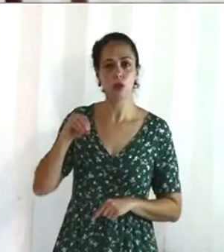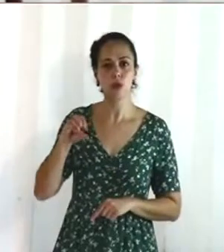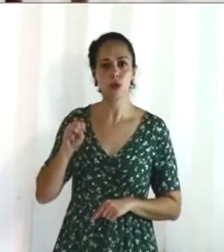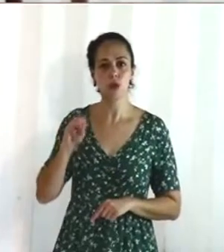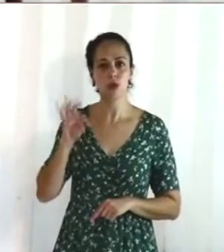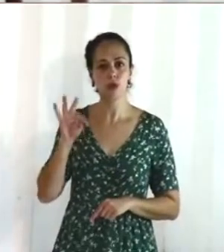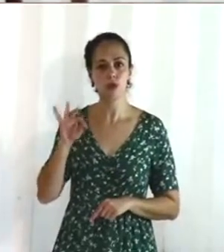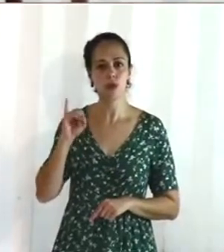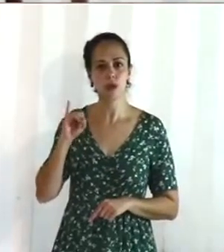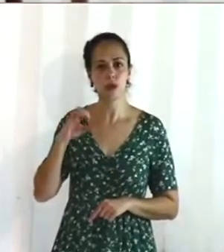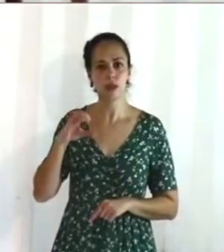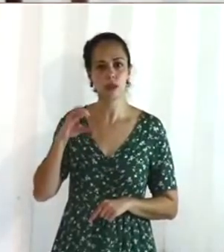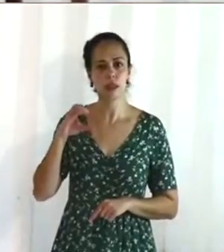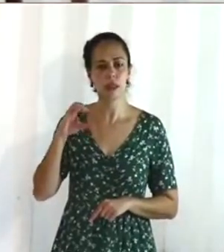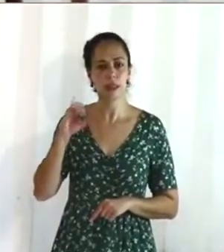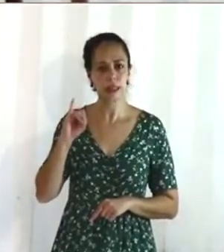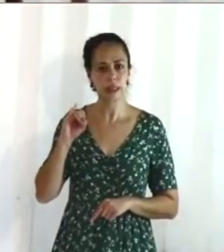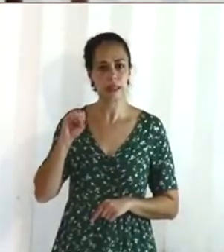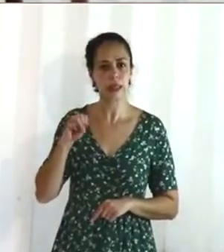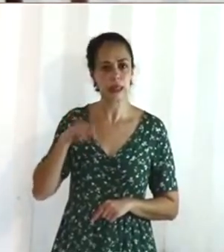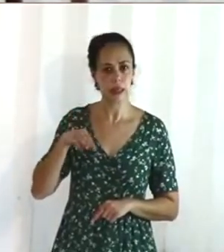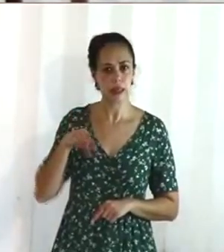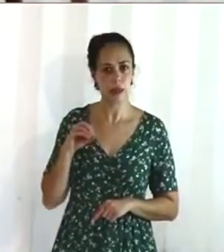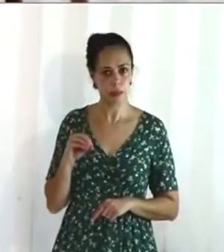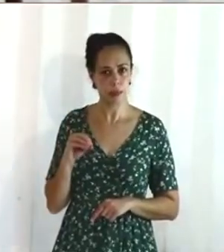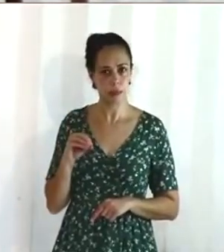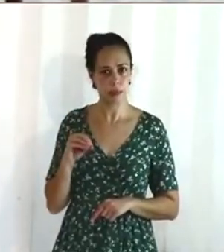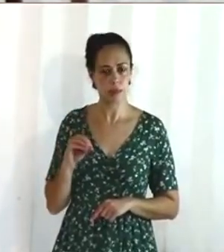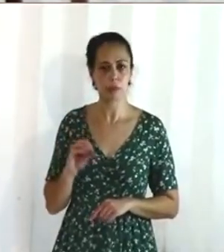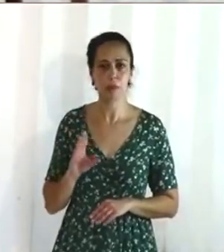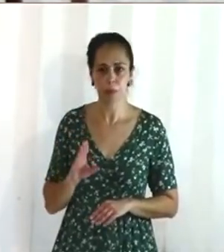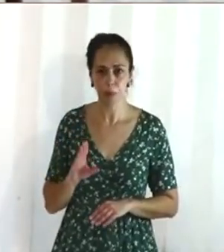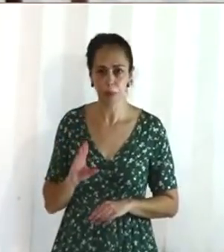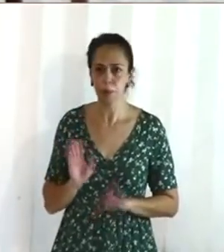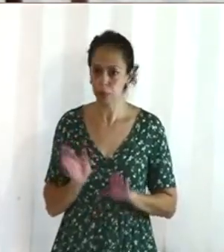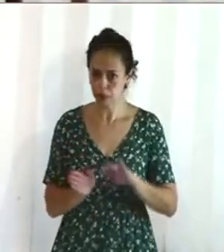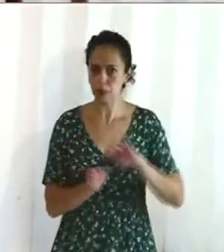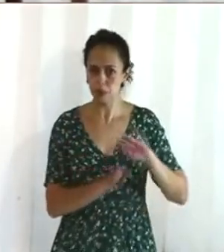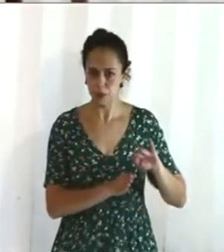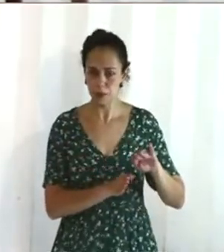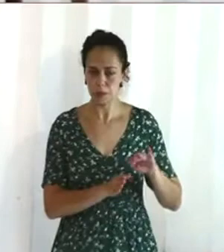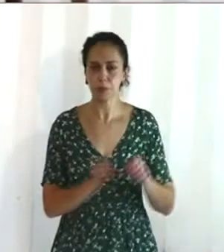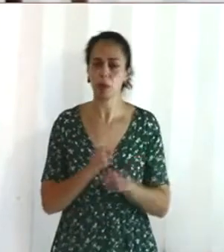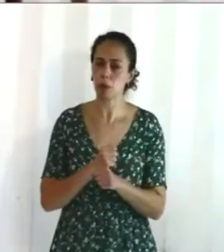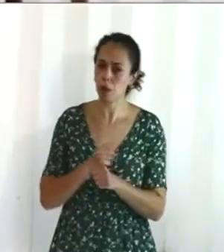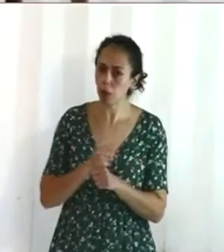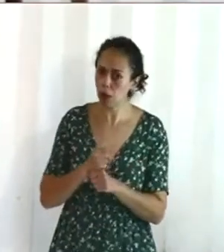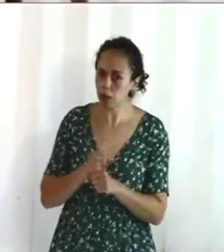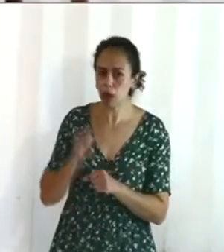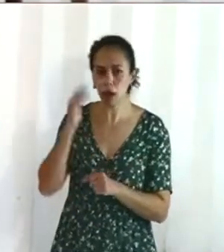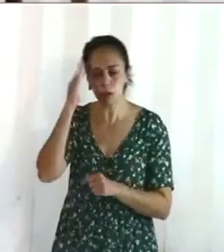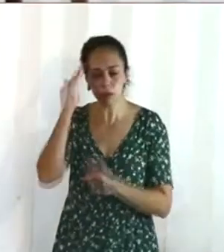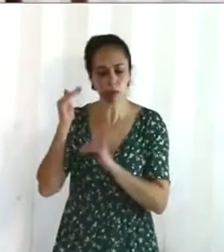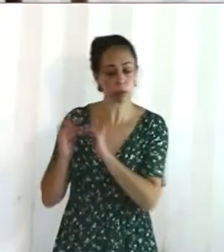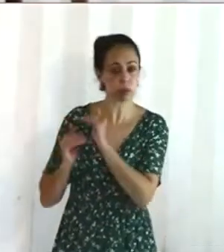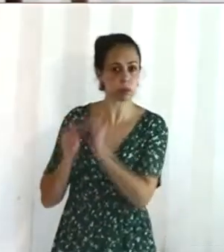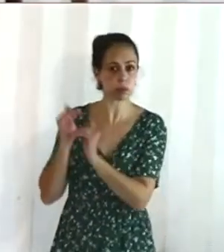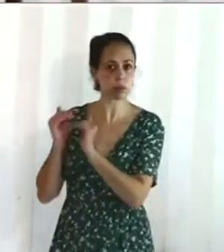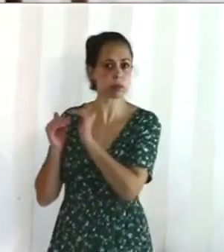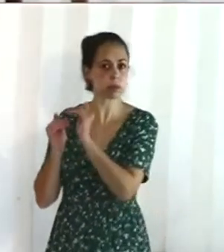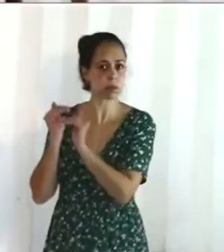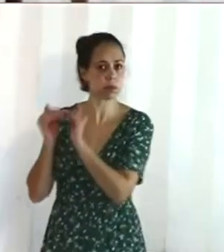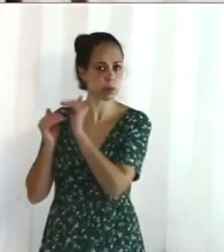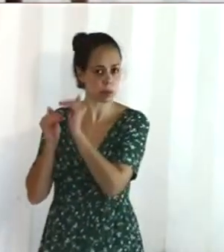de forma pungente naquele tempo, no final do primeiro século. E com isso havia um secretismo